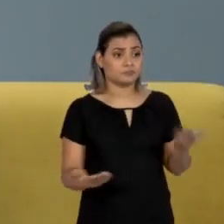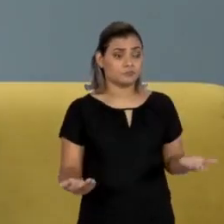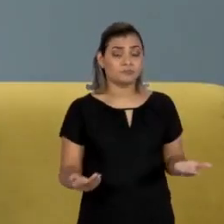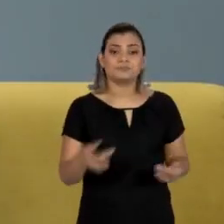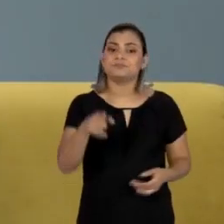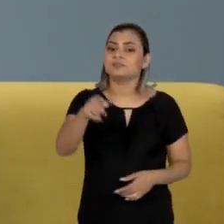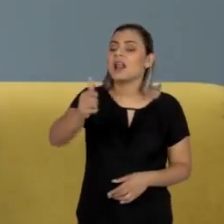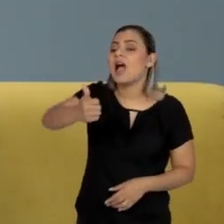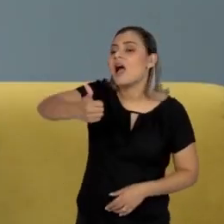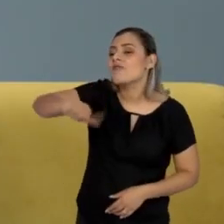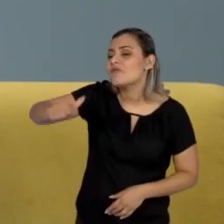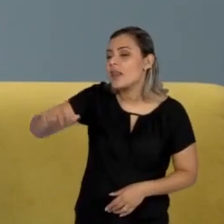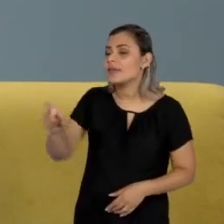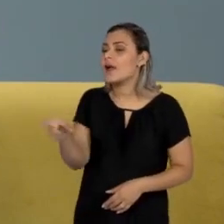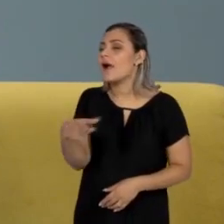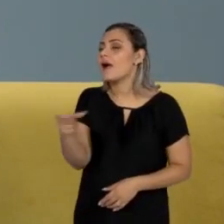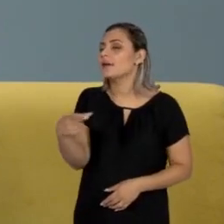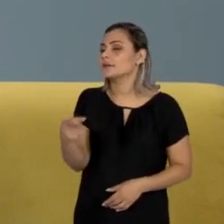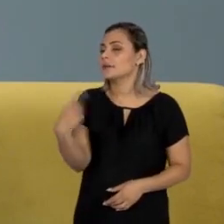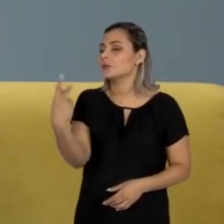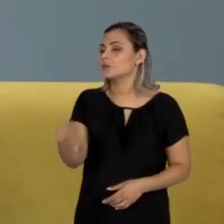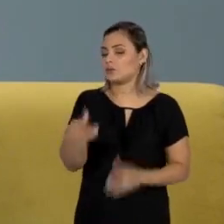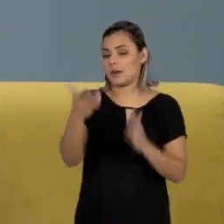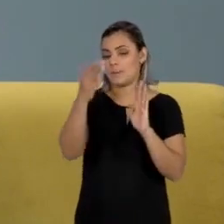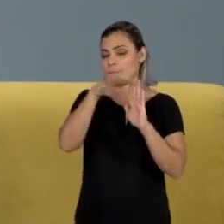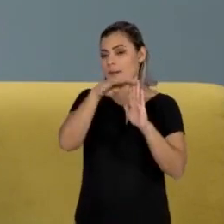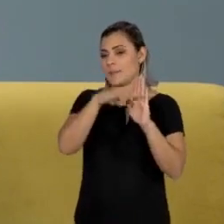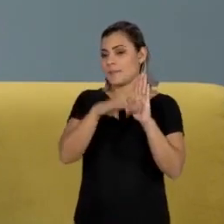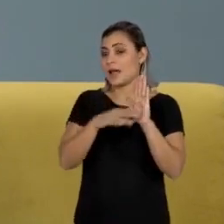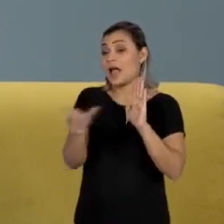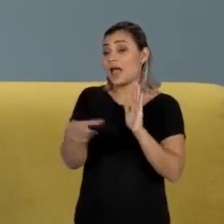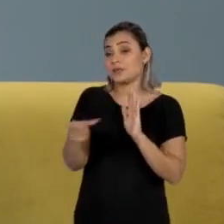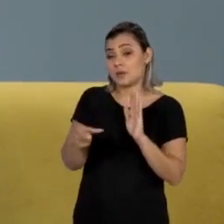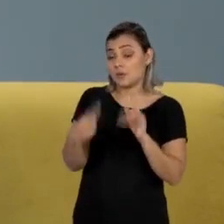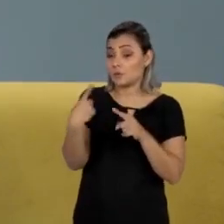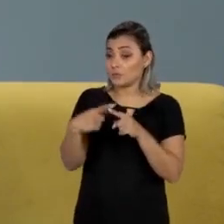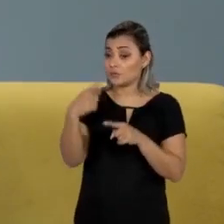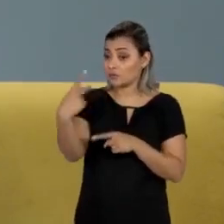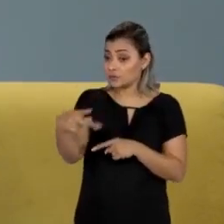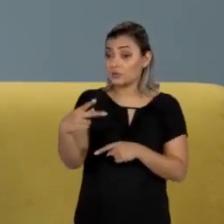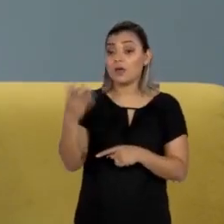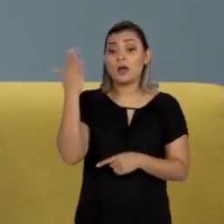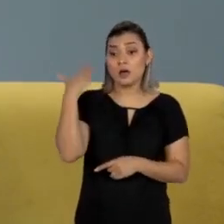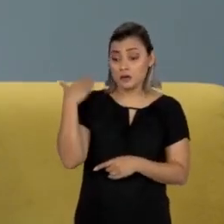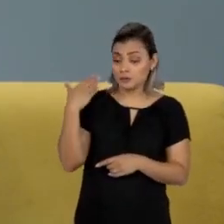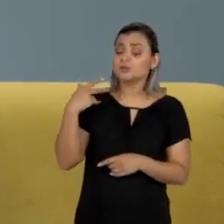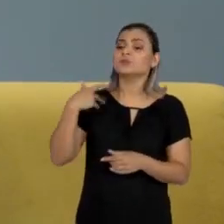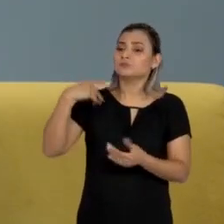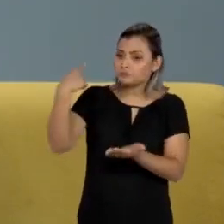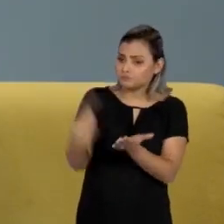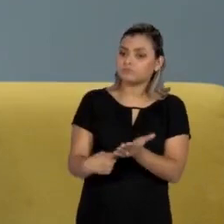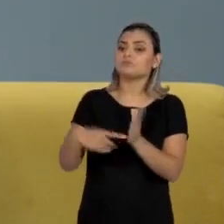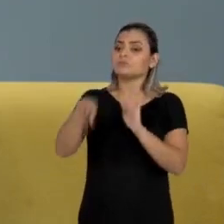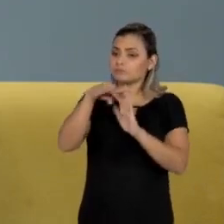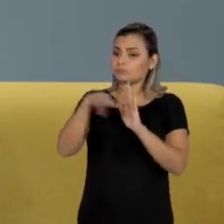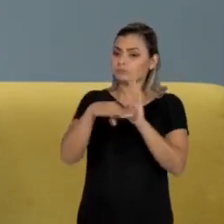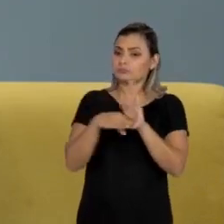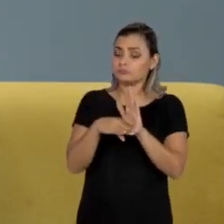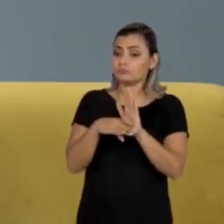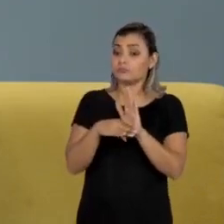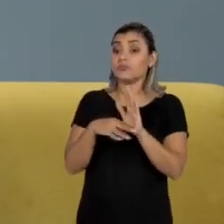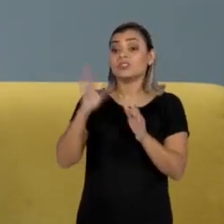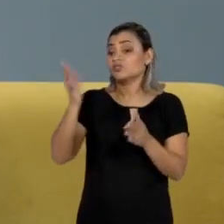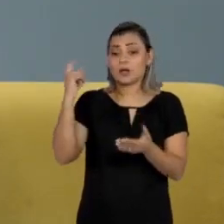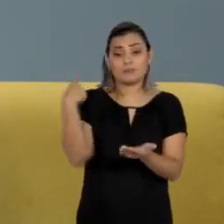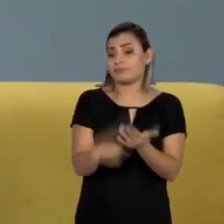uma análise do cartão de crédito, da sua fatura, porque as parcelas que você se comprometeu no passado, elas estão comprometendo a sua